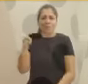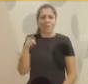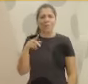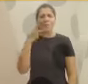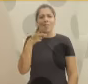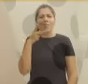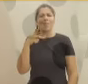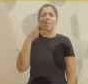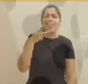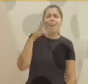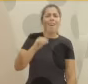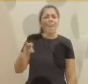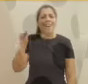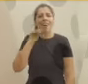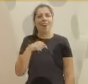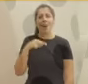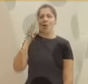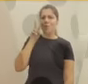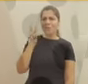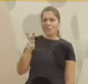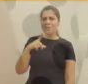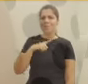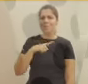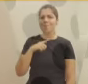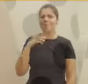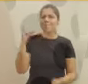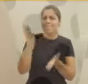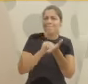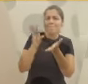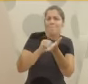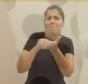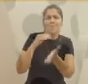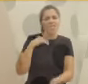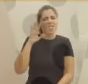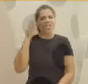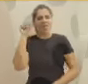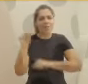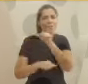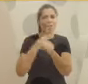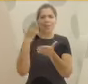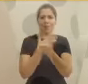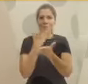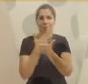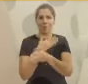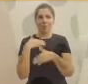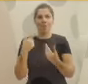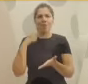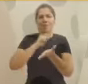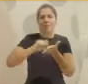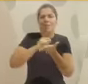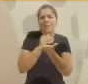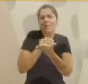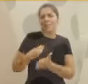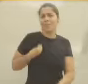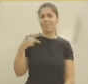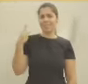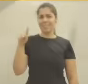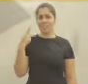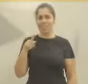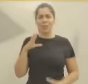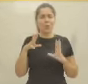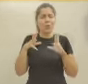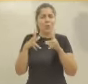aconteceu com ele, falando, falando. Quando eu vi, tinha dados ali que eu resolvi transformar num livro. E aí